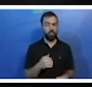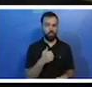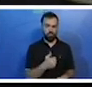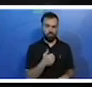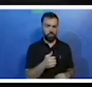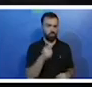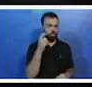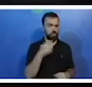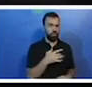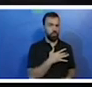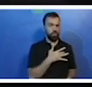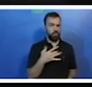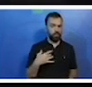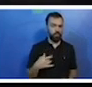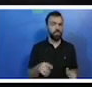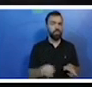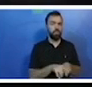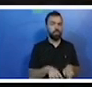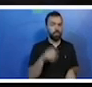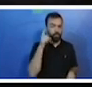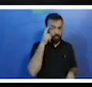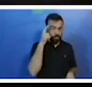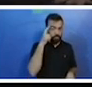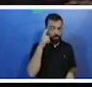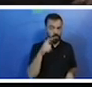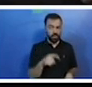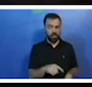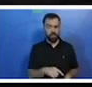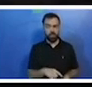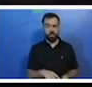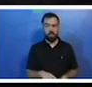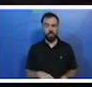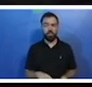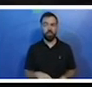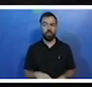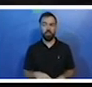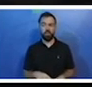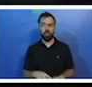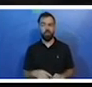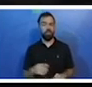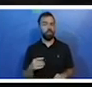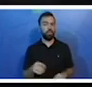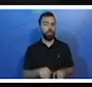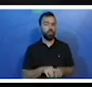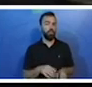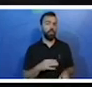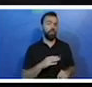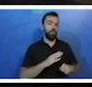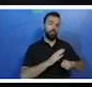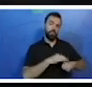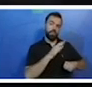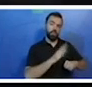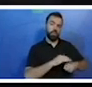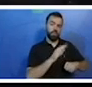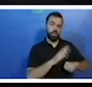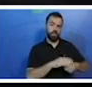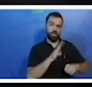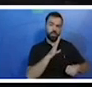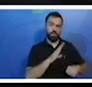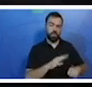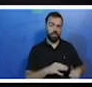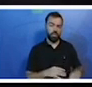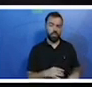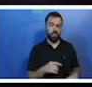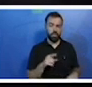se sente bem, ela se satisfaz fazendo aquela atividade, e as superações individuais. Então, anda 3 km em um dia, no outro dia ela quer aumentar